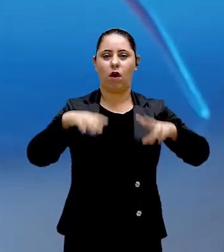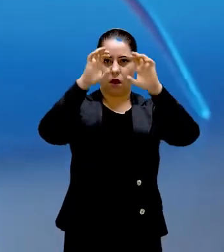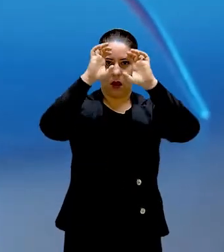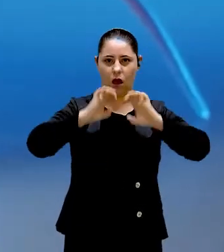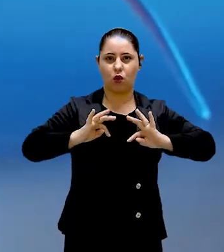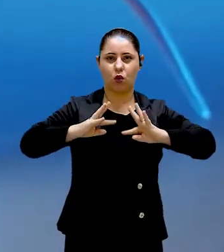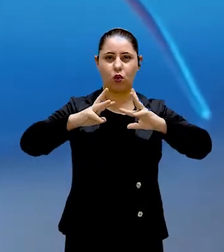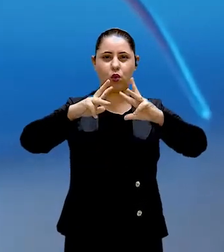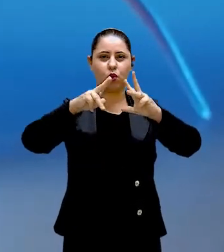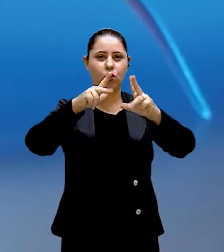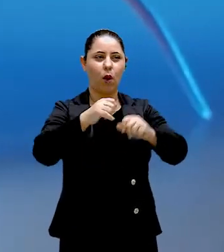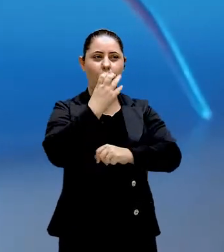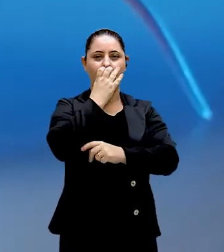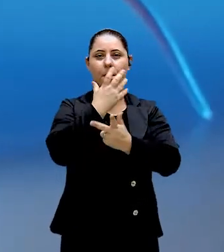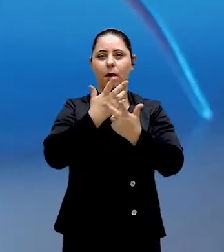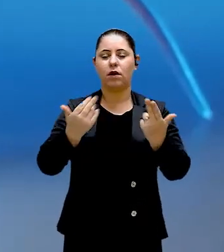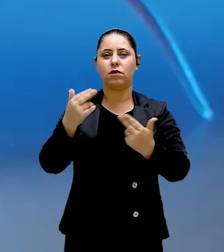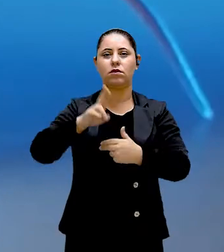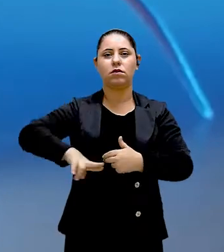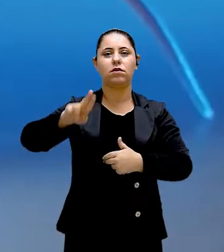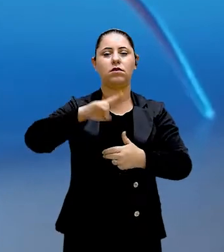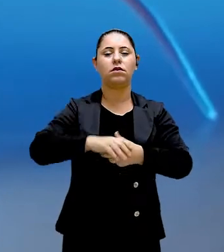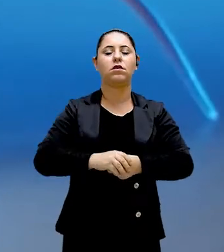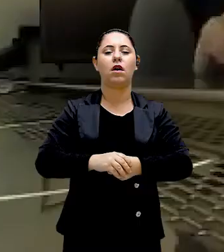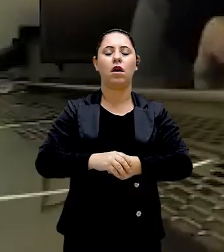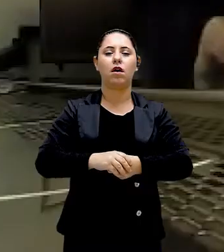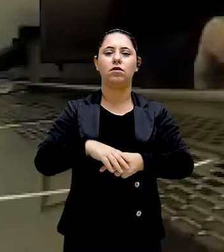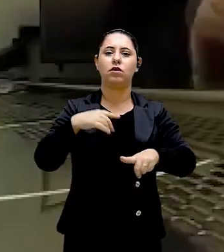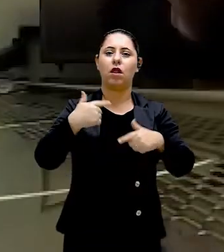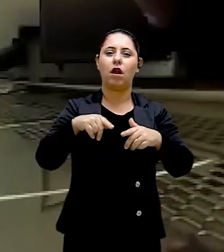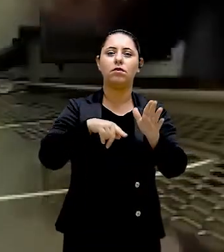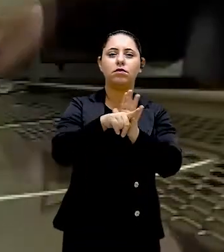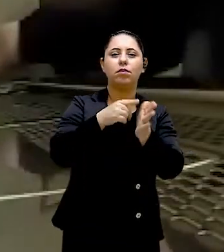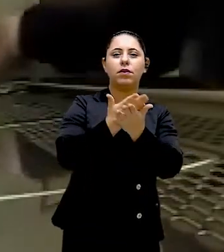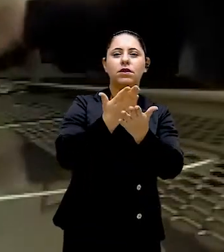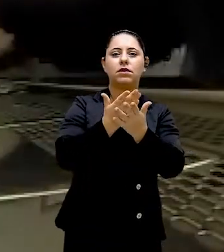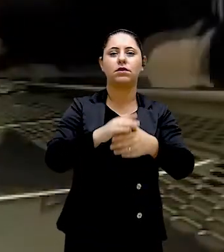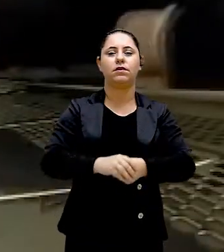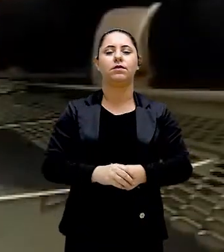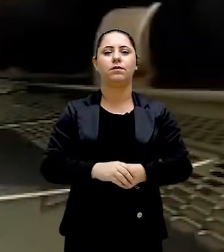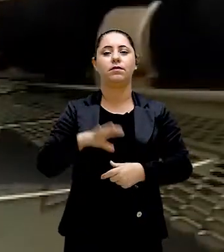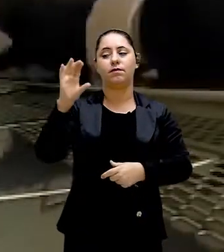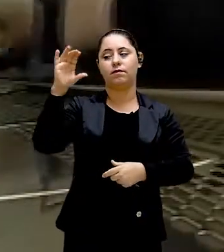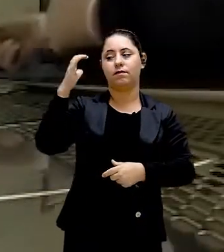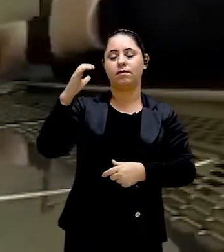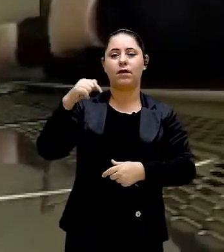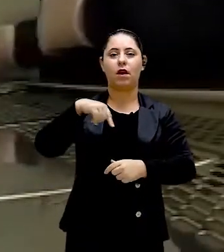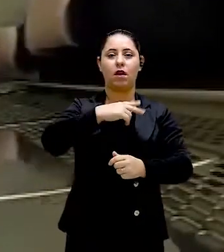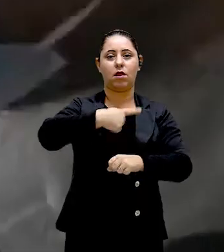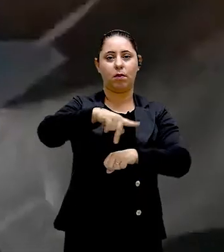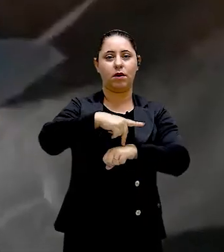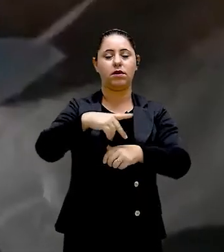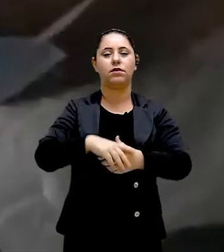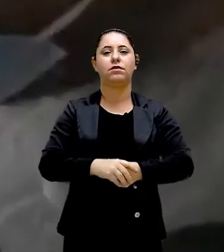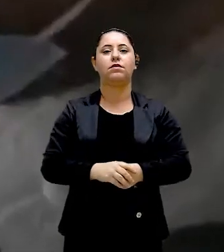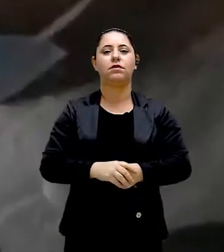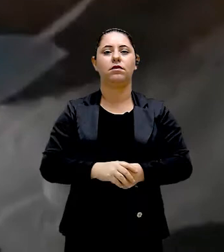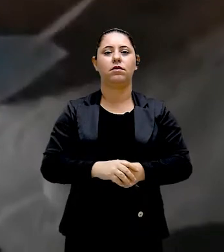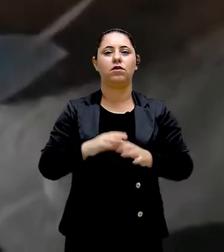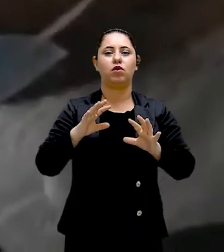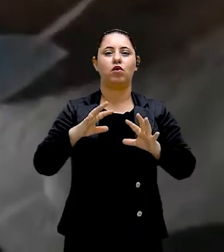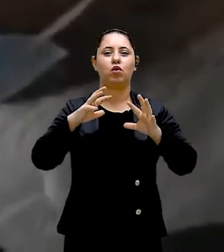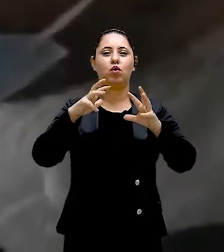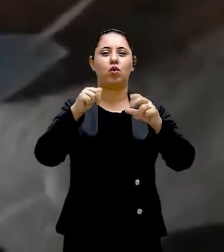os animais utilizados em atividades de ensino ou pesquisa científica no país. Todos nós,